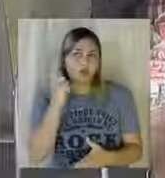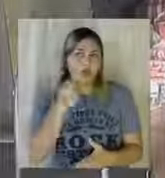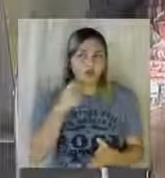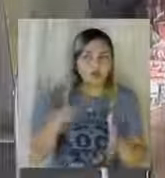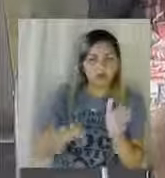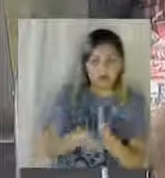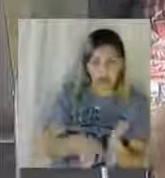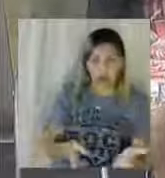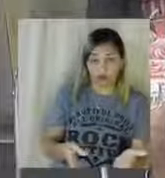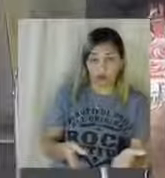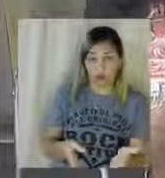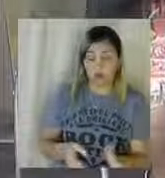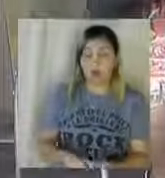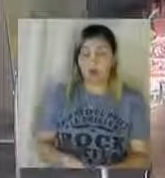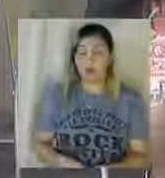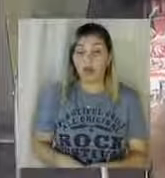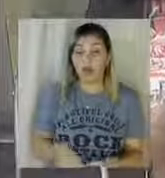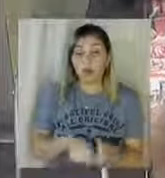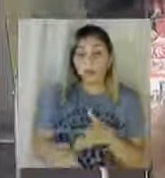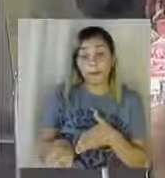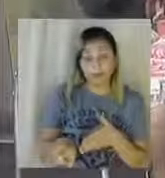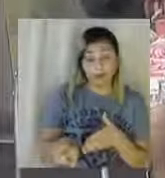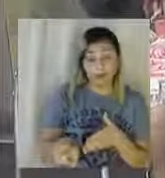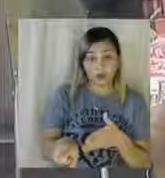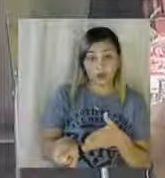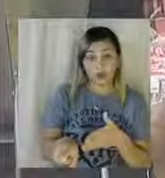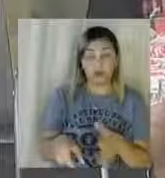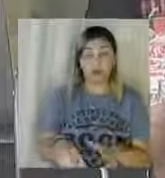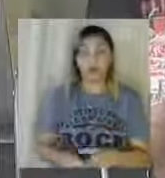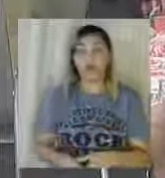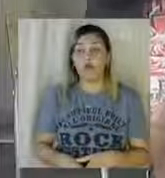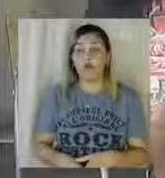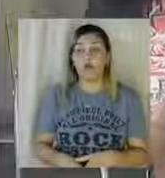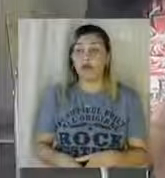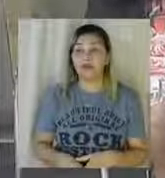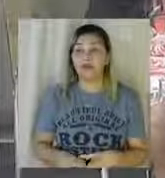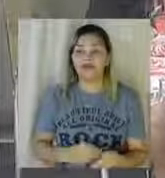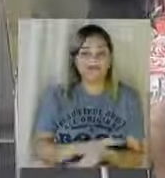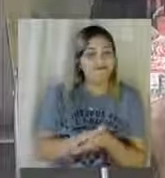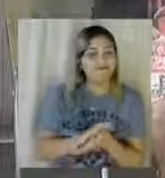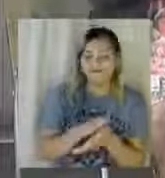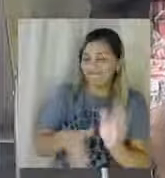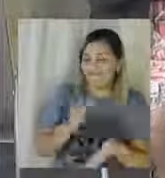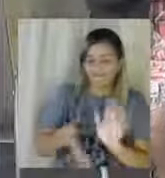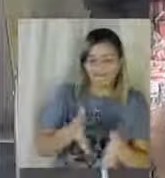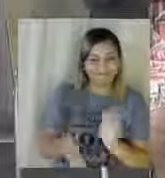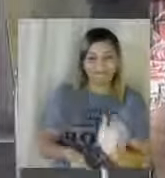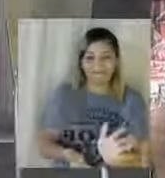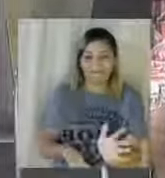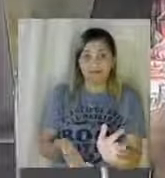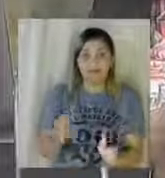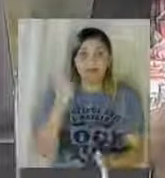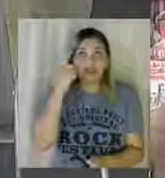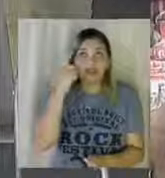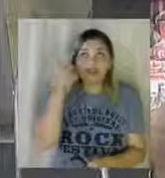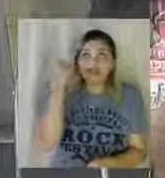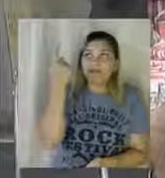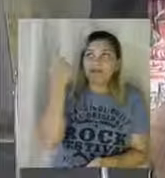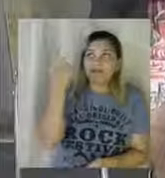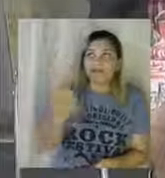meninas conhecem, e veio perguntar as coisas para mim, e eu não sabia de nada de Libras. Aí eu disse